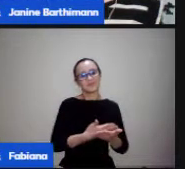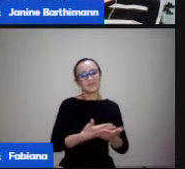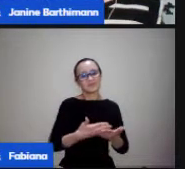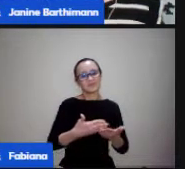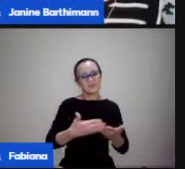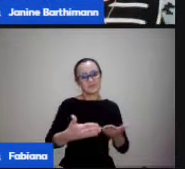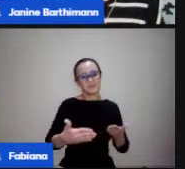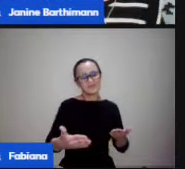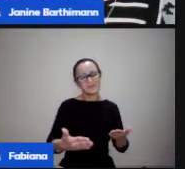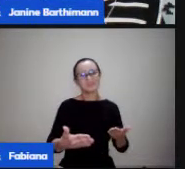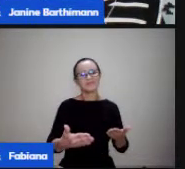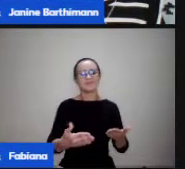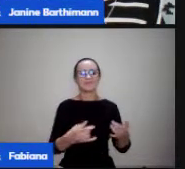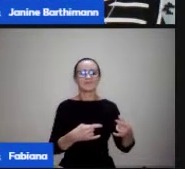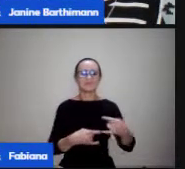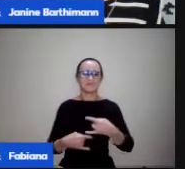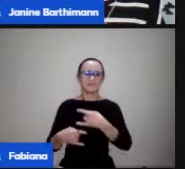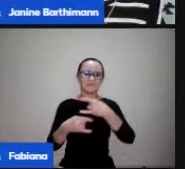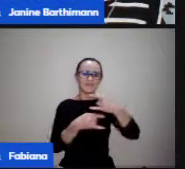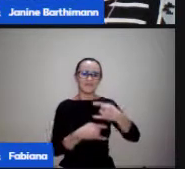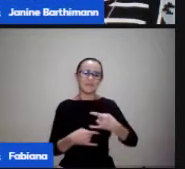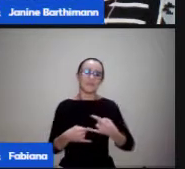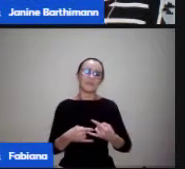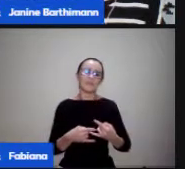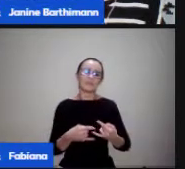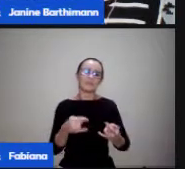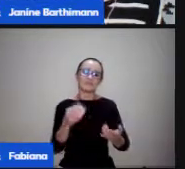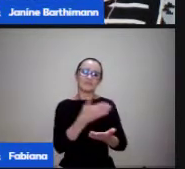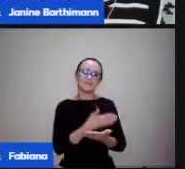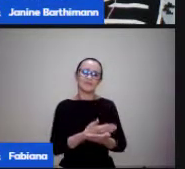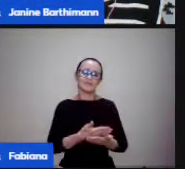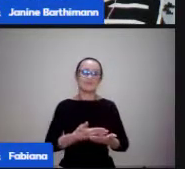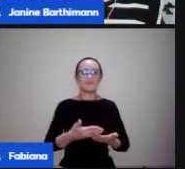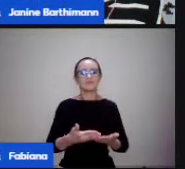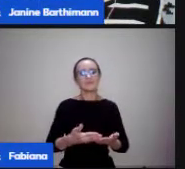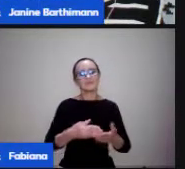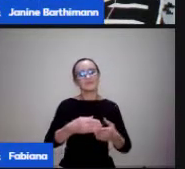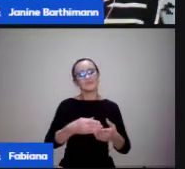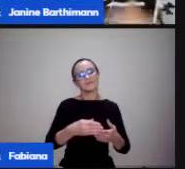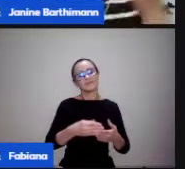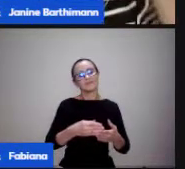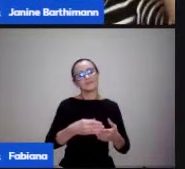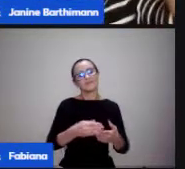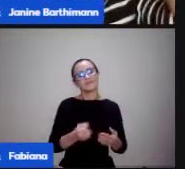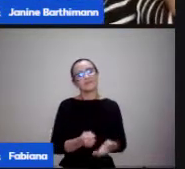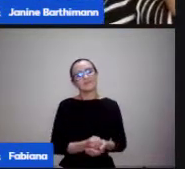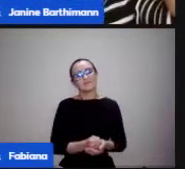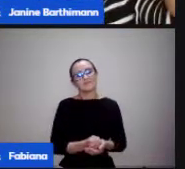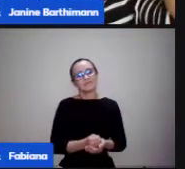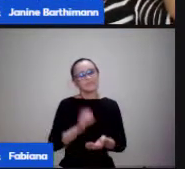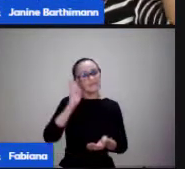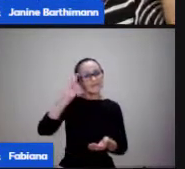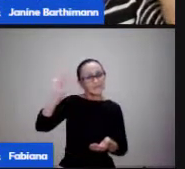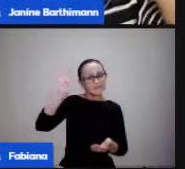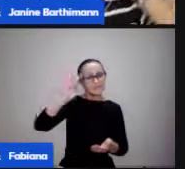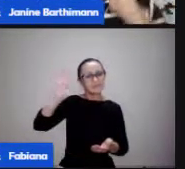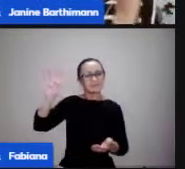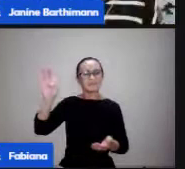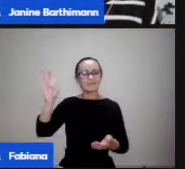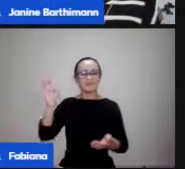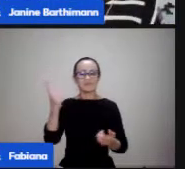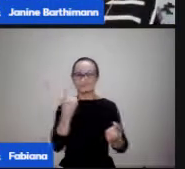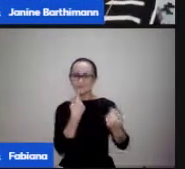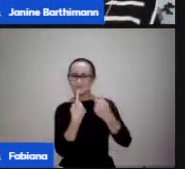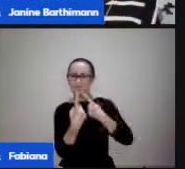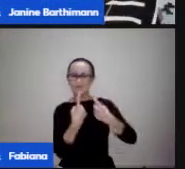live, né? Estamos iniciando mais uma reflexão pedagógica, mais diálogos com